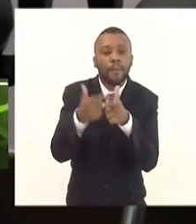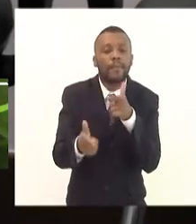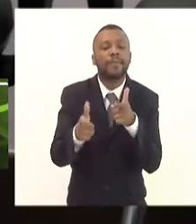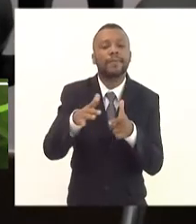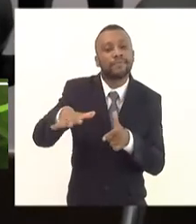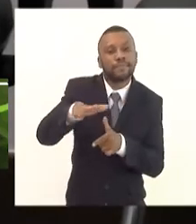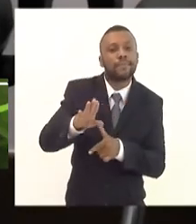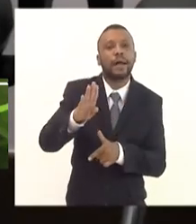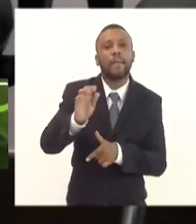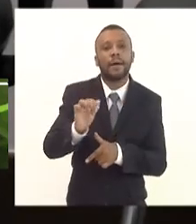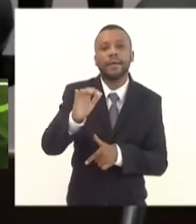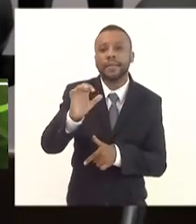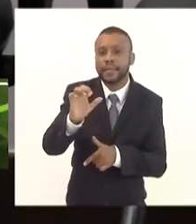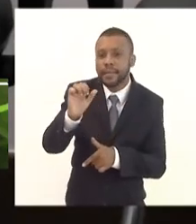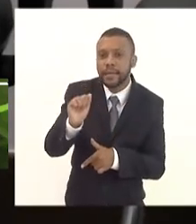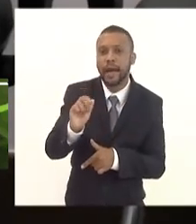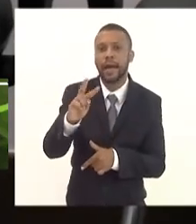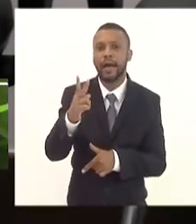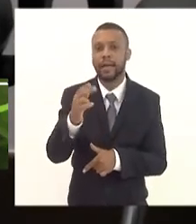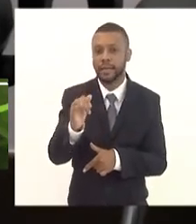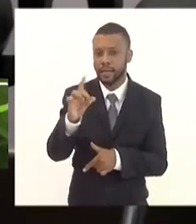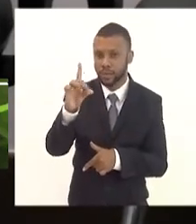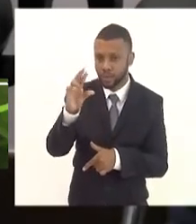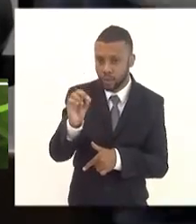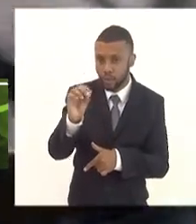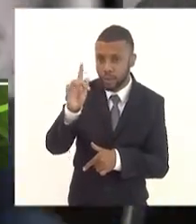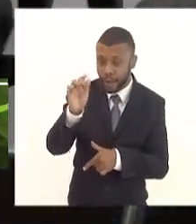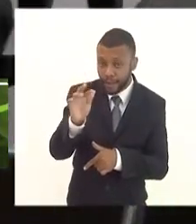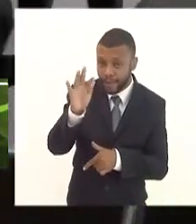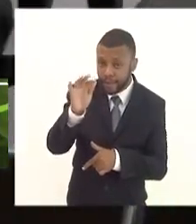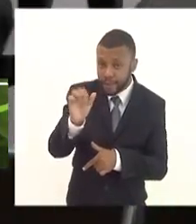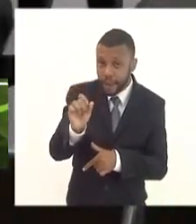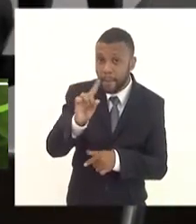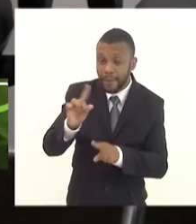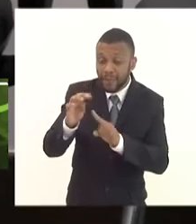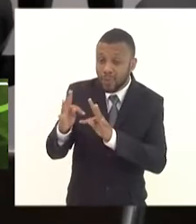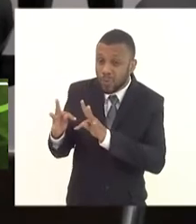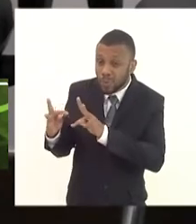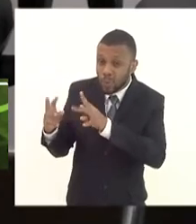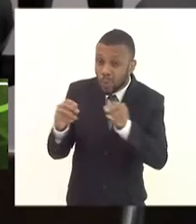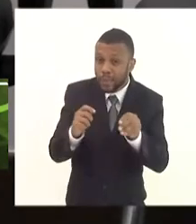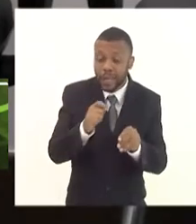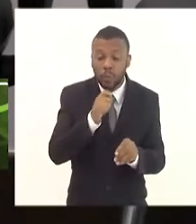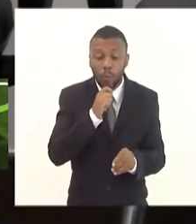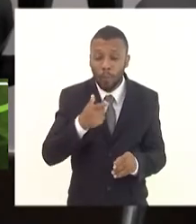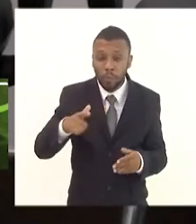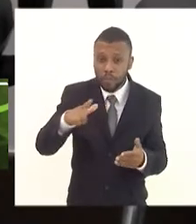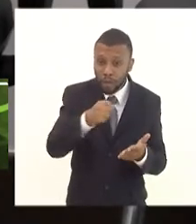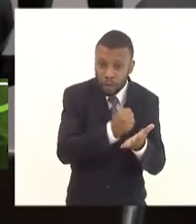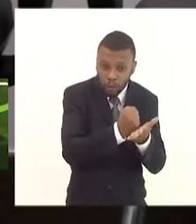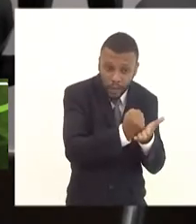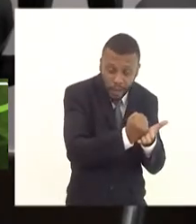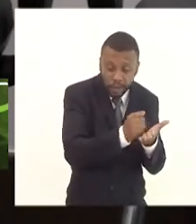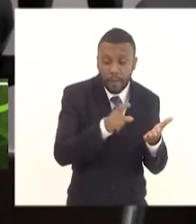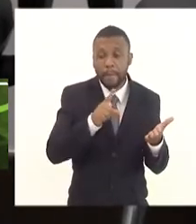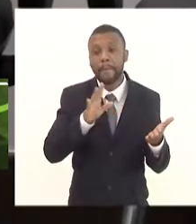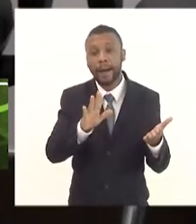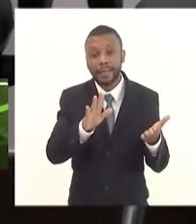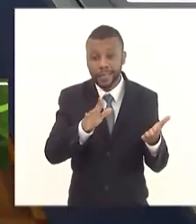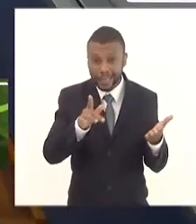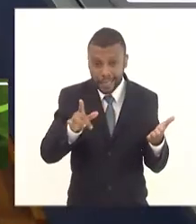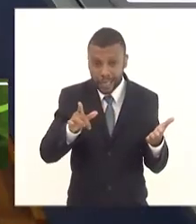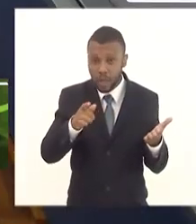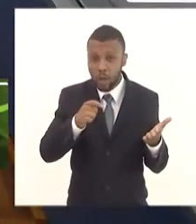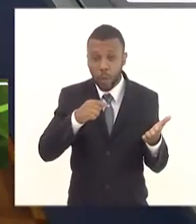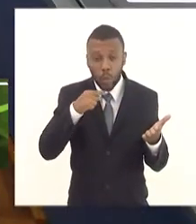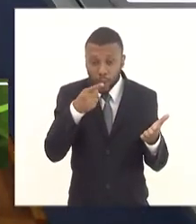bacias, mas só que não foram todas contempladas nesse contrato. Aí os que não foram, sim, foram nessa... Mas olha só,